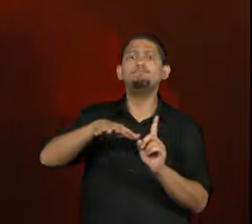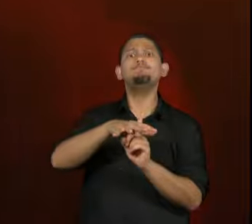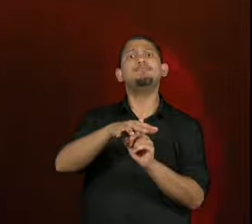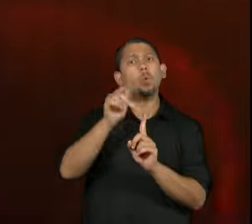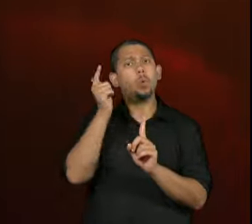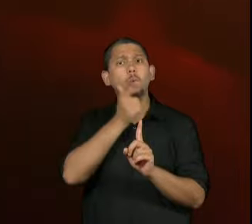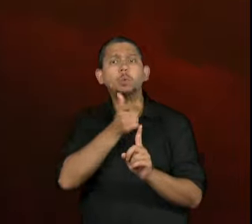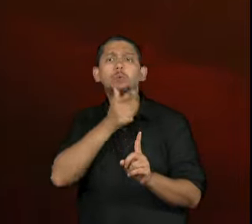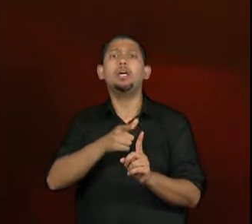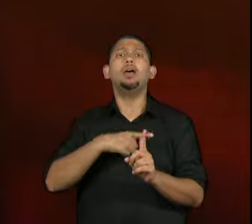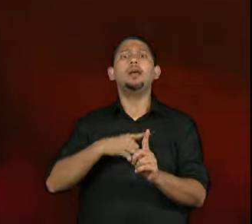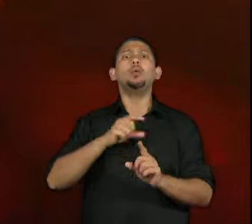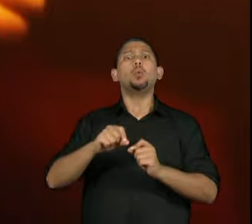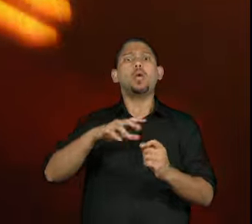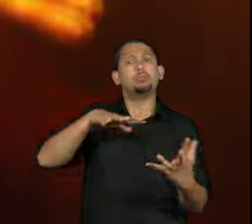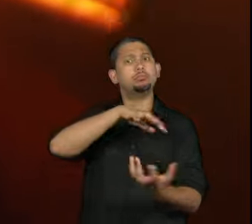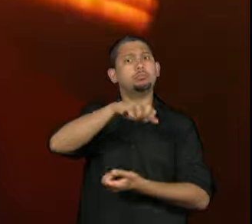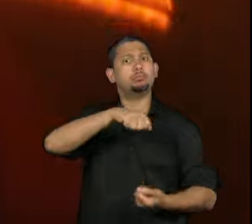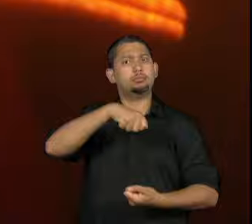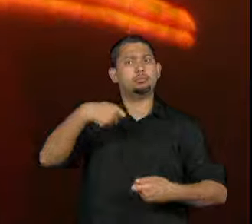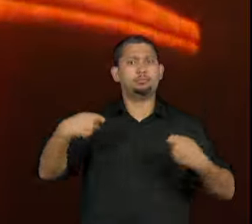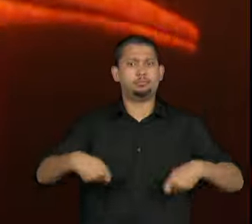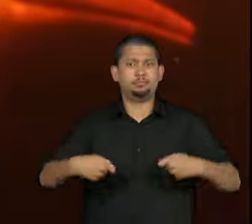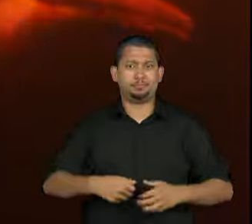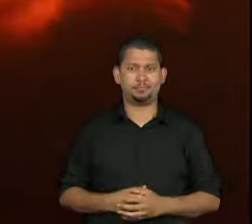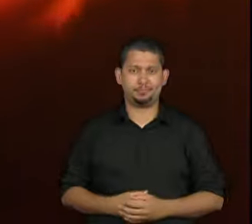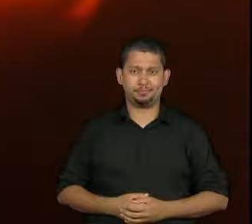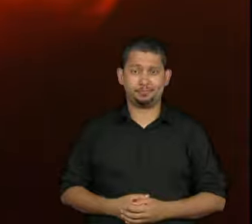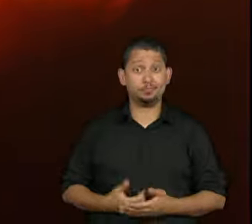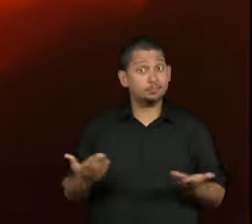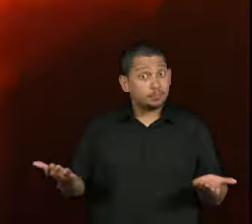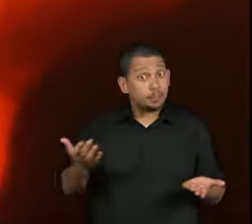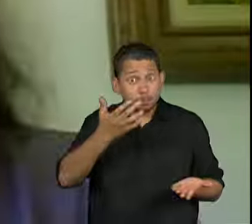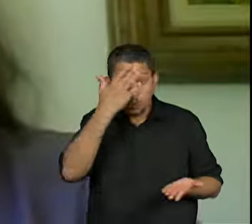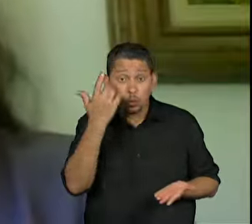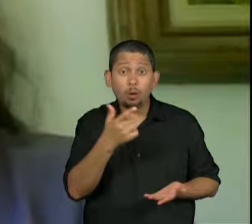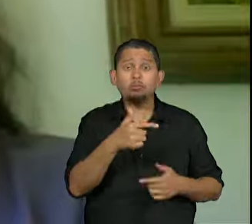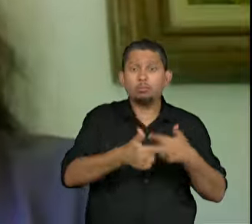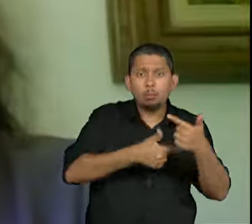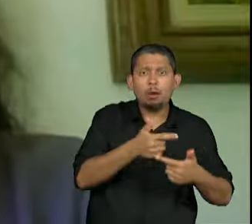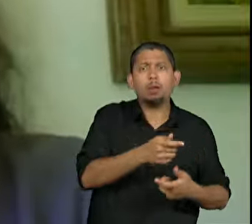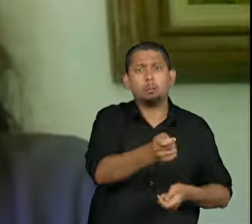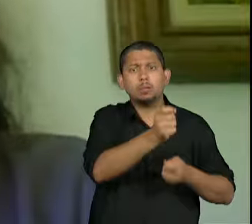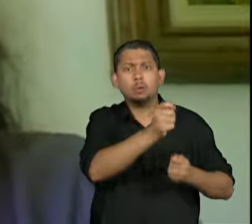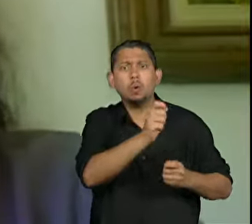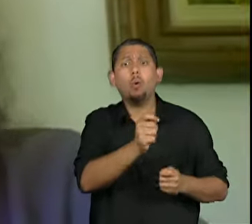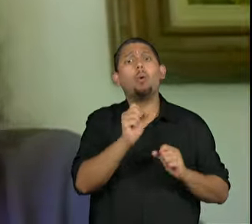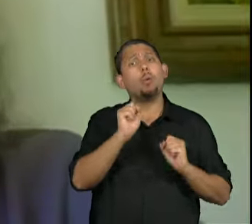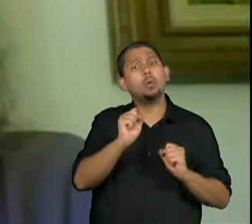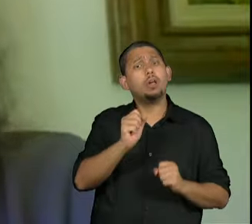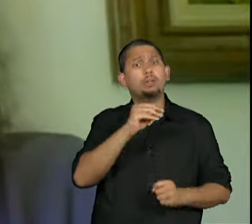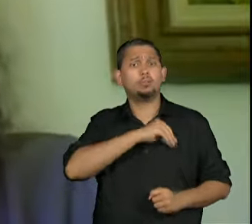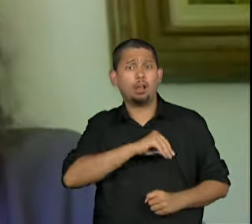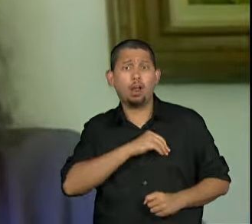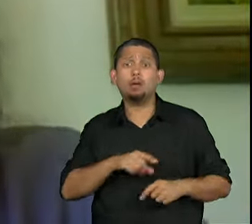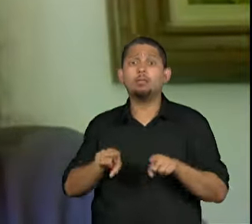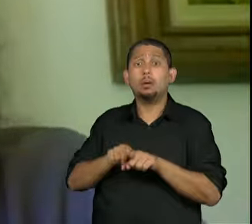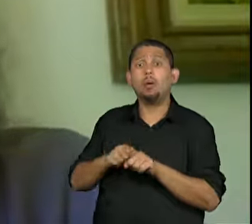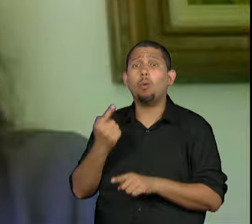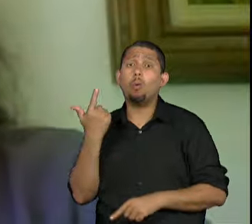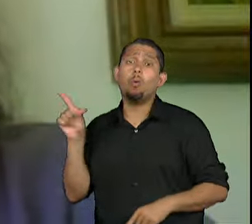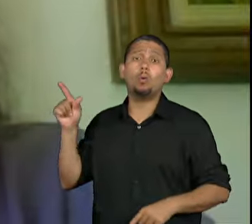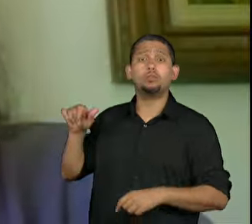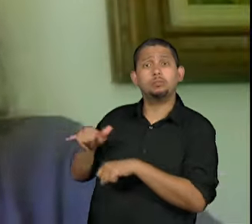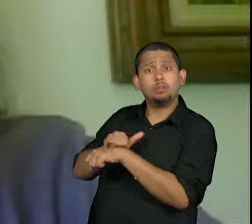Lá no Rio Purus, que é um rio que a gente está fazendo esse monitoramento, os pescadores têm outras fontes, Eles fazem ali a pesca manejada, eles tiveram